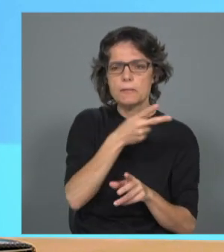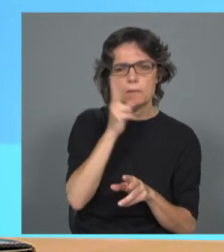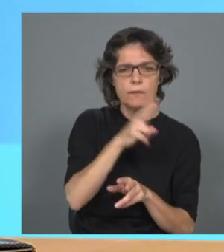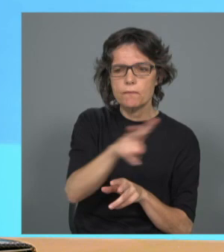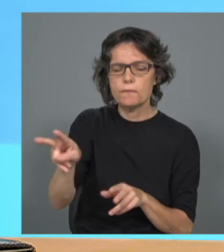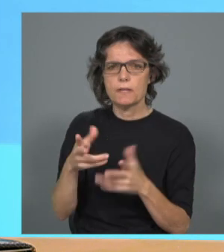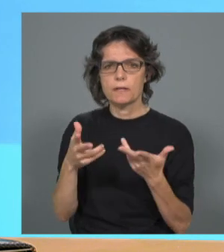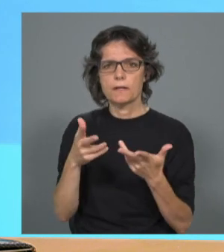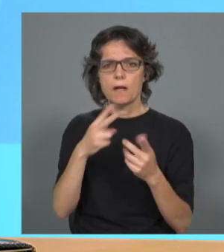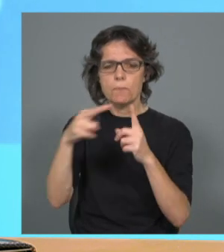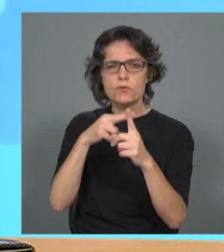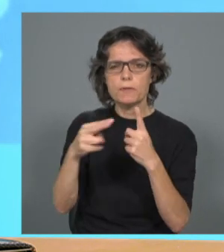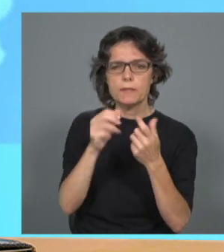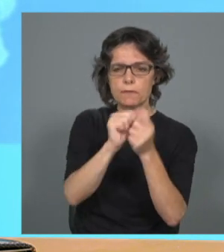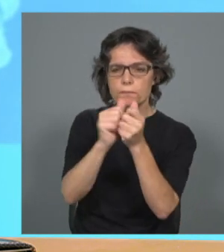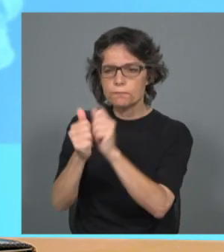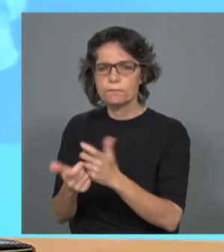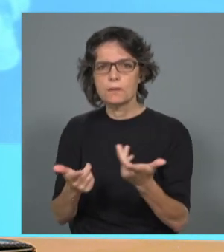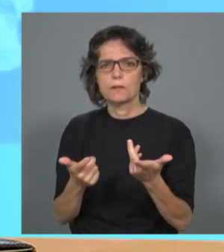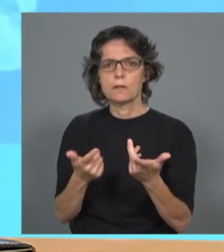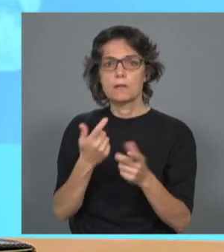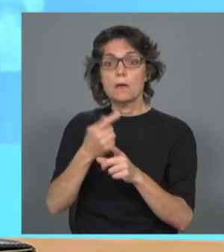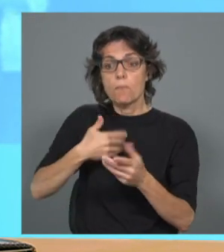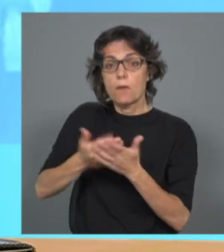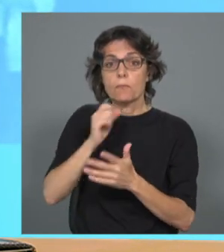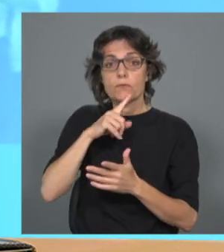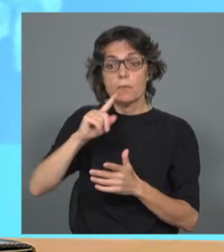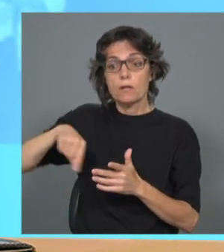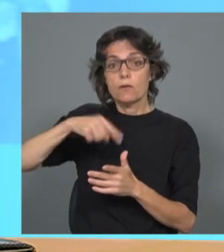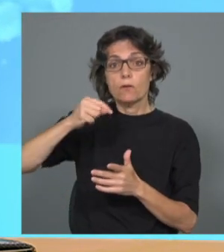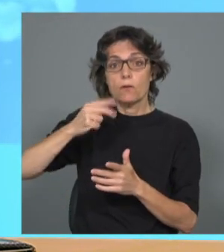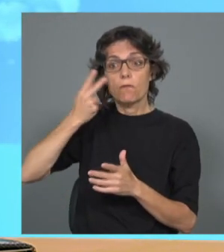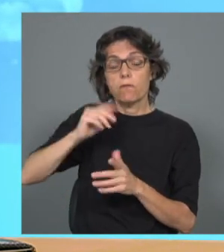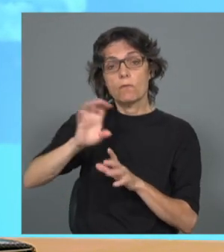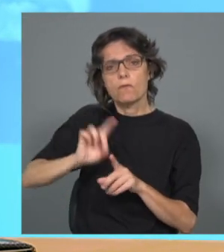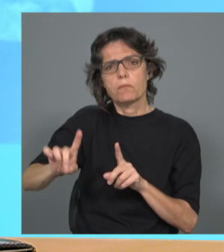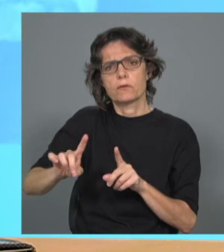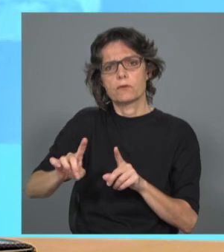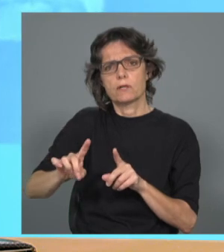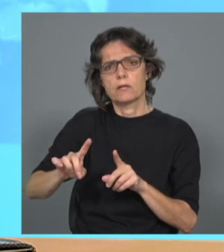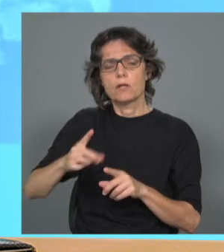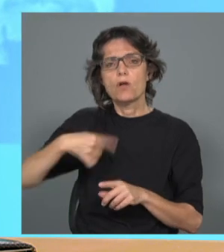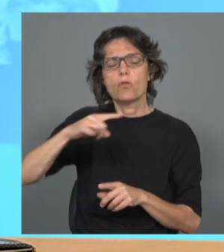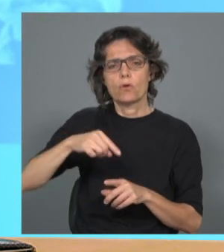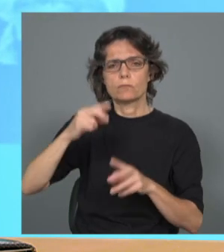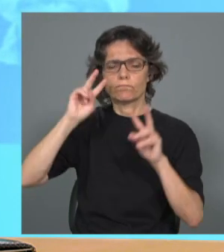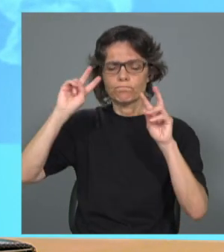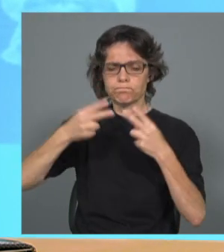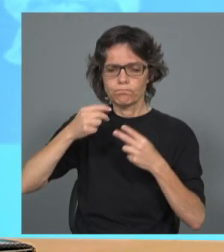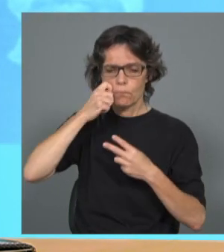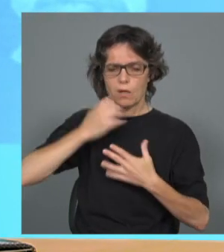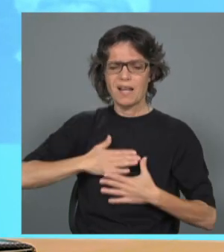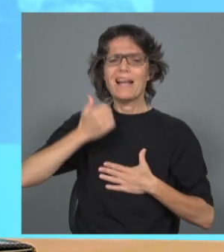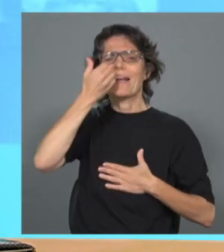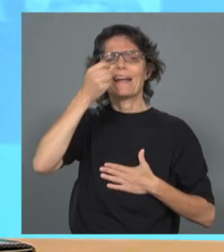forma diferente para depois disso, para vivermos de uma forma também necessariamente diferente. Portanto, é uma questão de ser. Nós temos que regressar ao ser. É uma das coisas